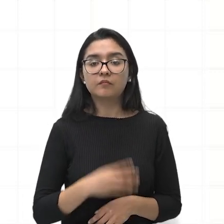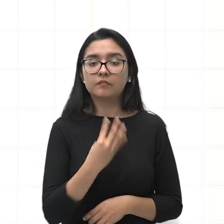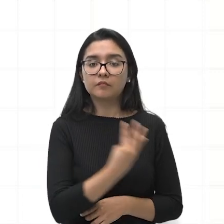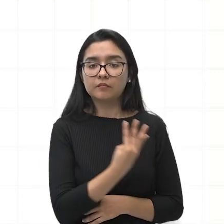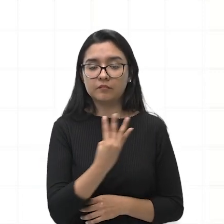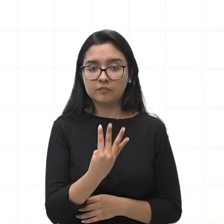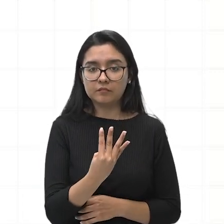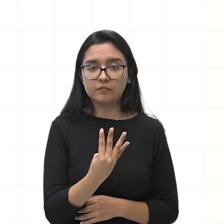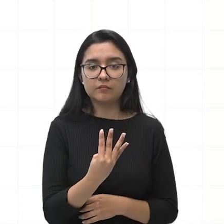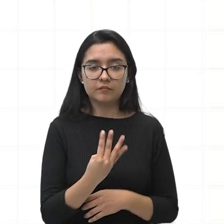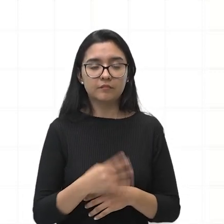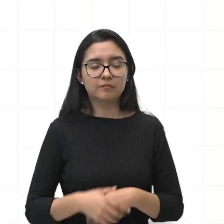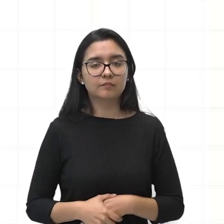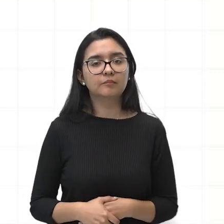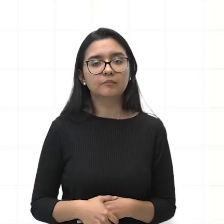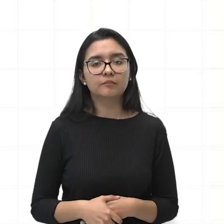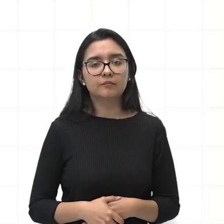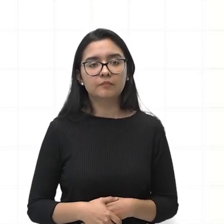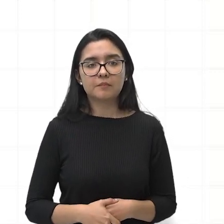44.